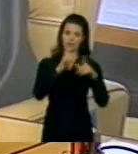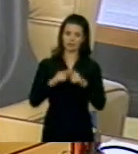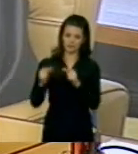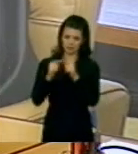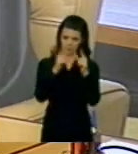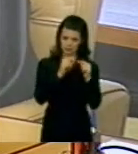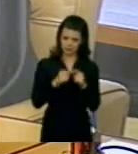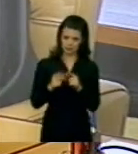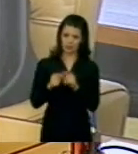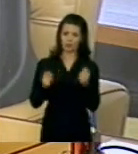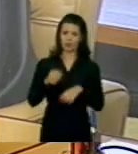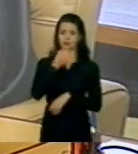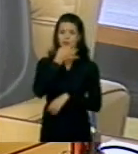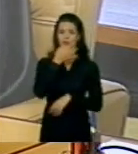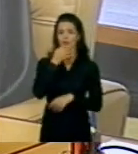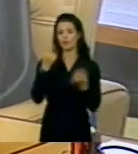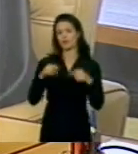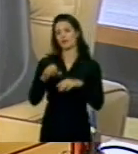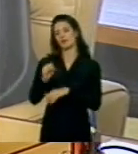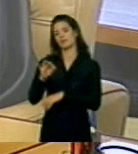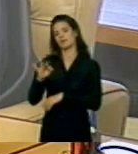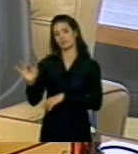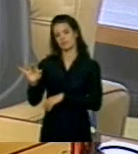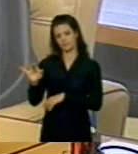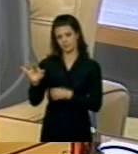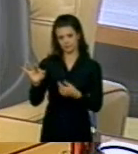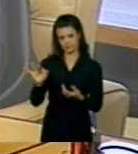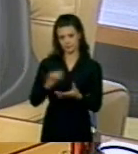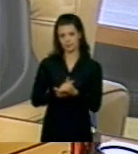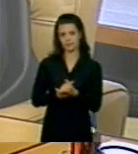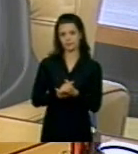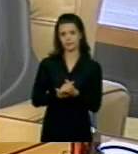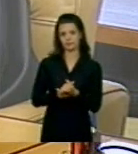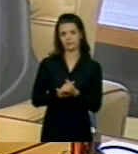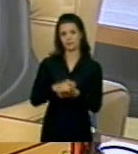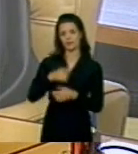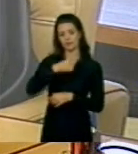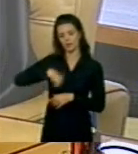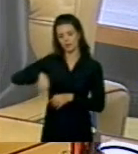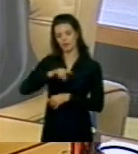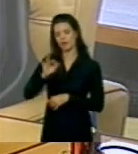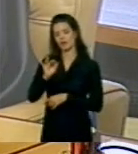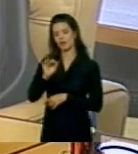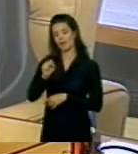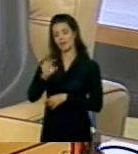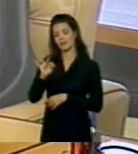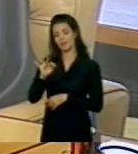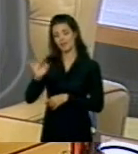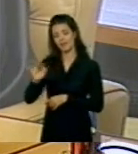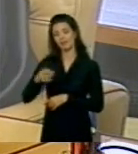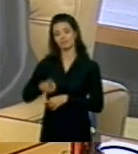perante o Superior Tribunal de Justiça. São fartas as decisões dessa Suprema Corte que assentam